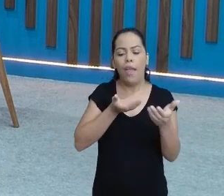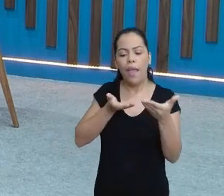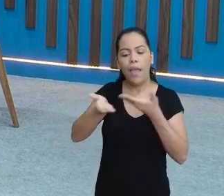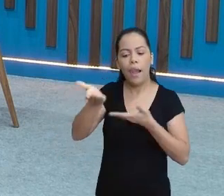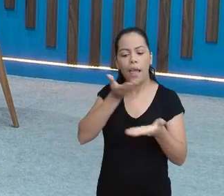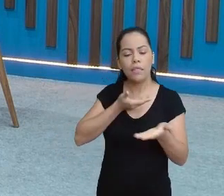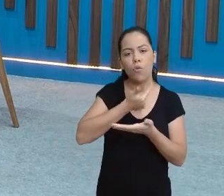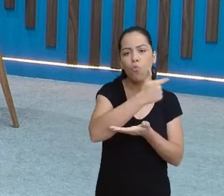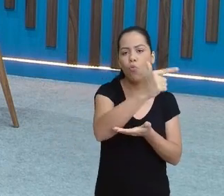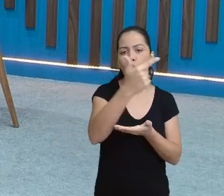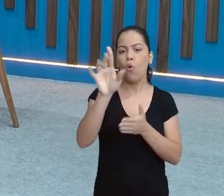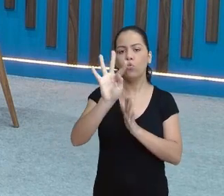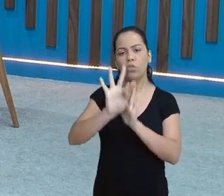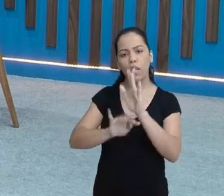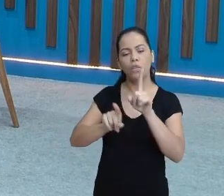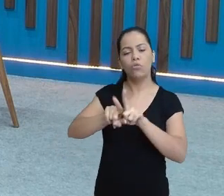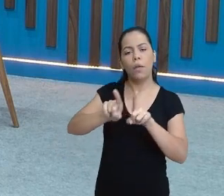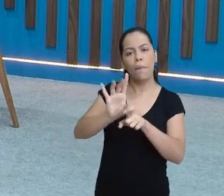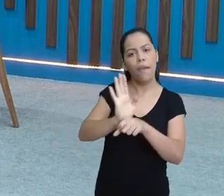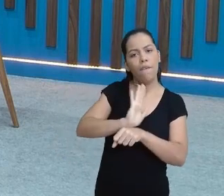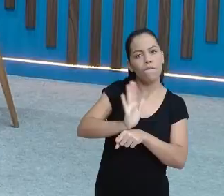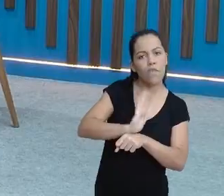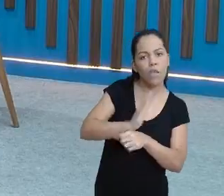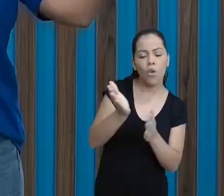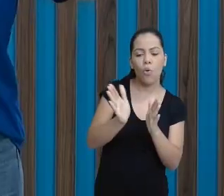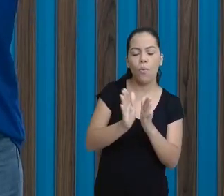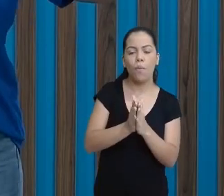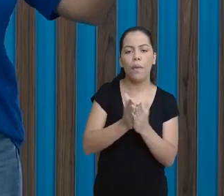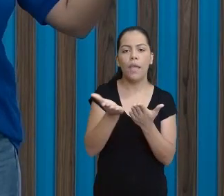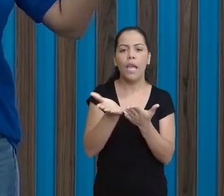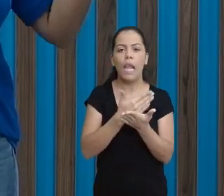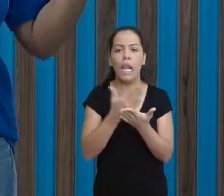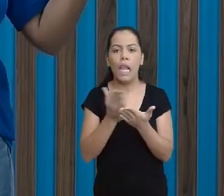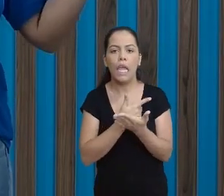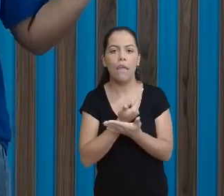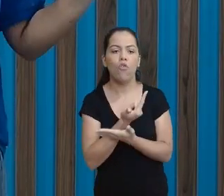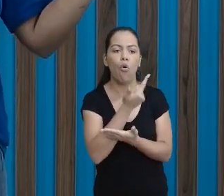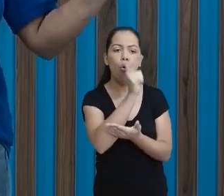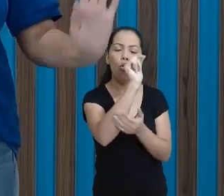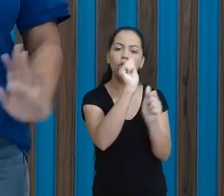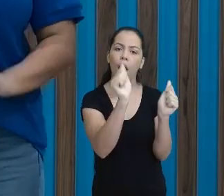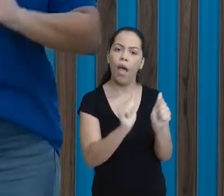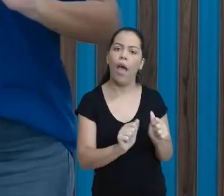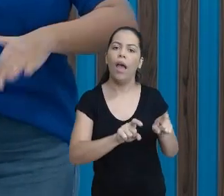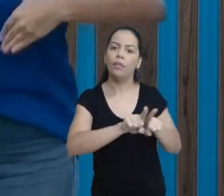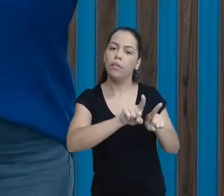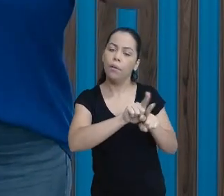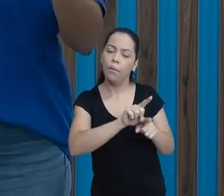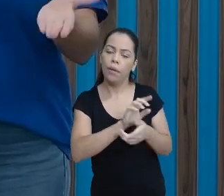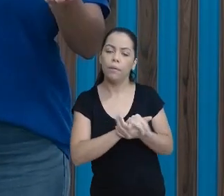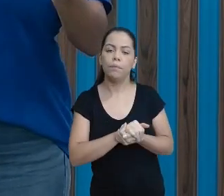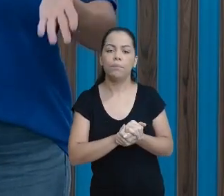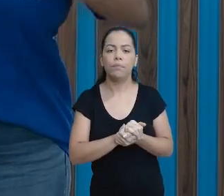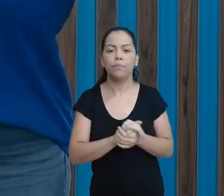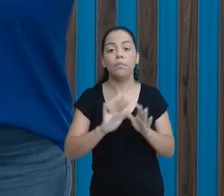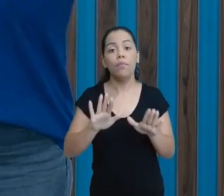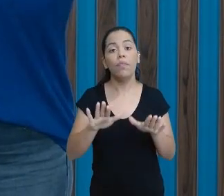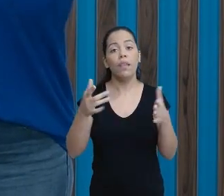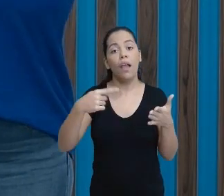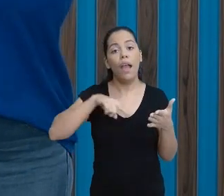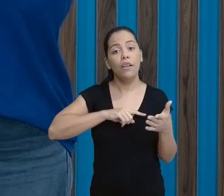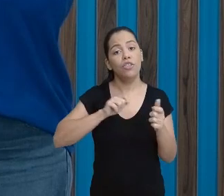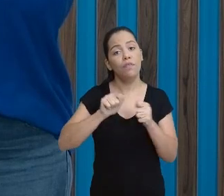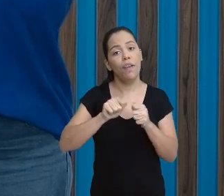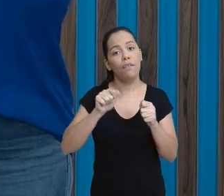música, obras acadêmicas. Como assim parte de outras obras? Ora, gente, a gente vai resenhar o trabalho